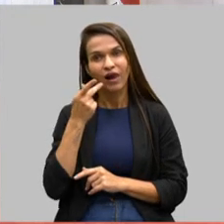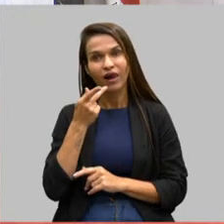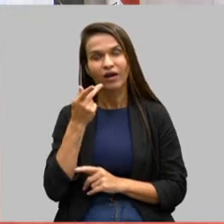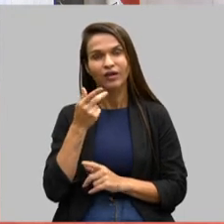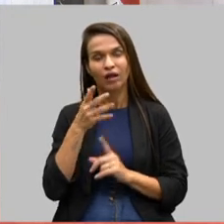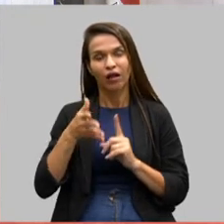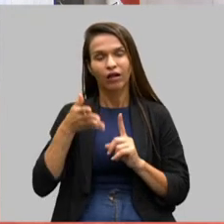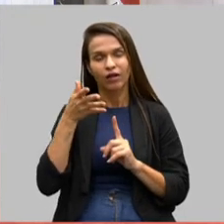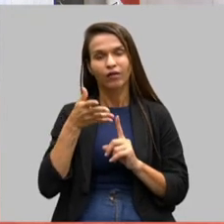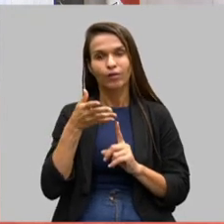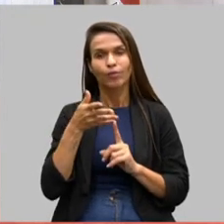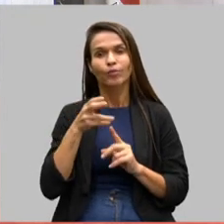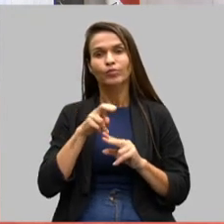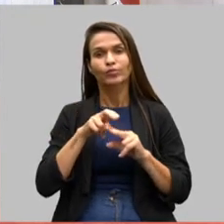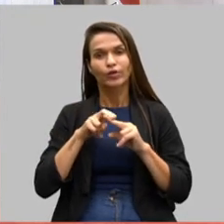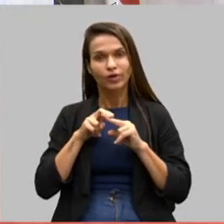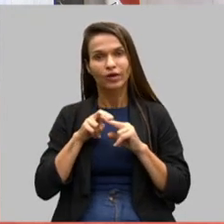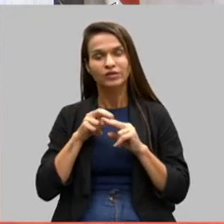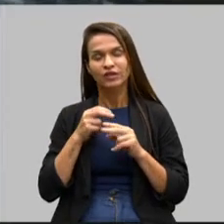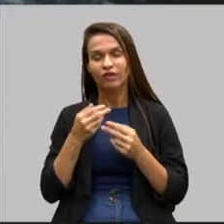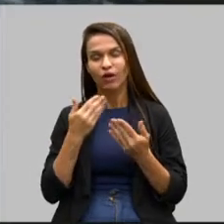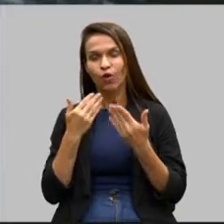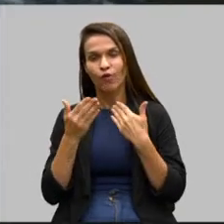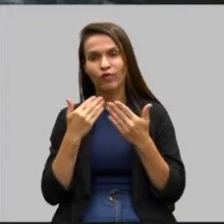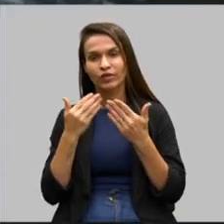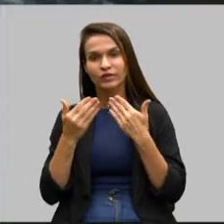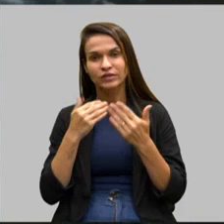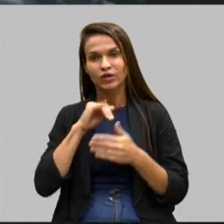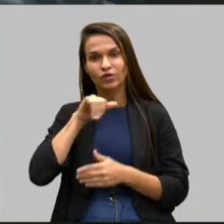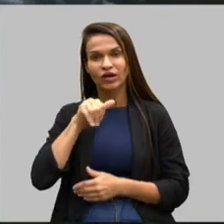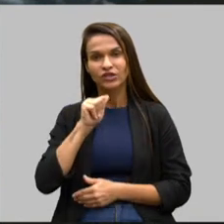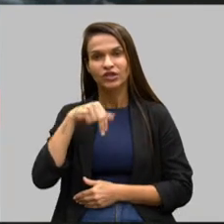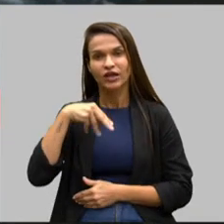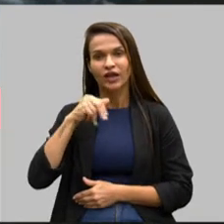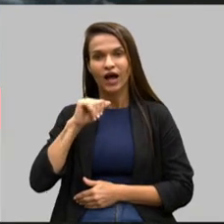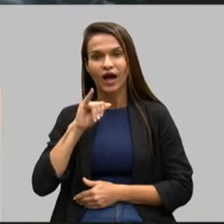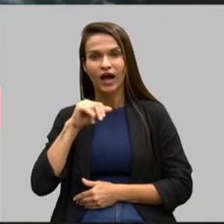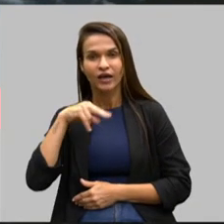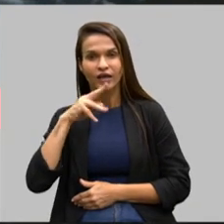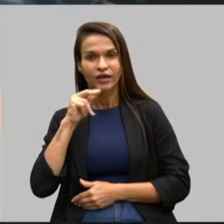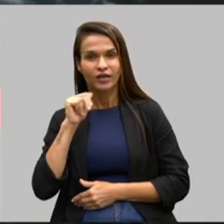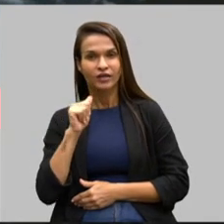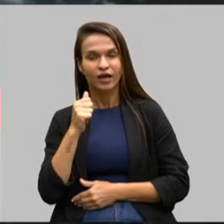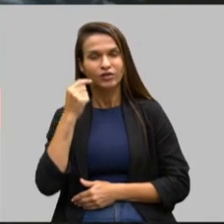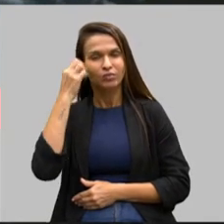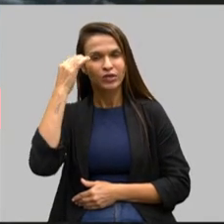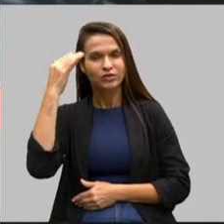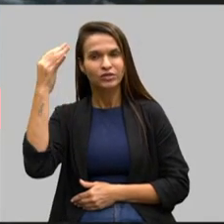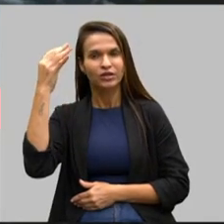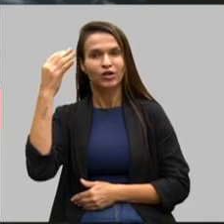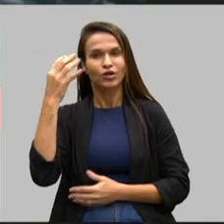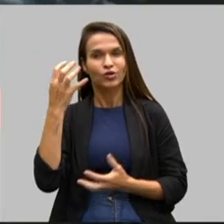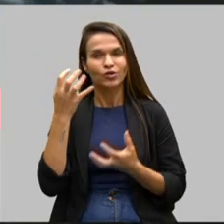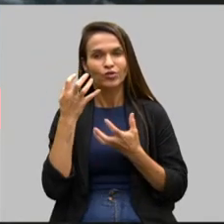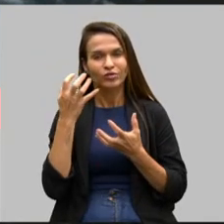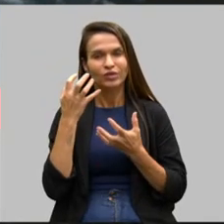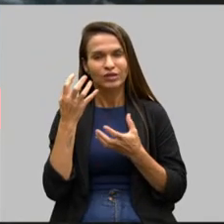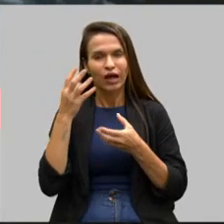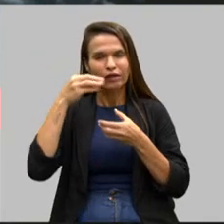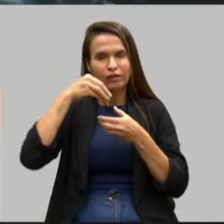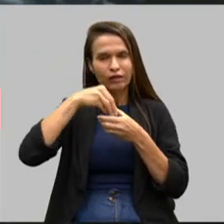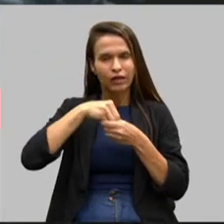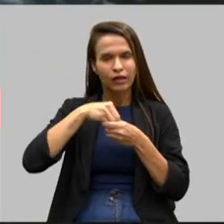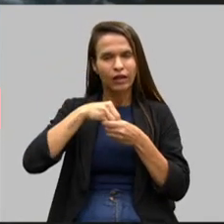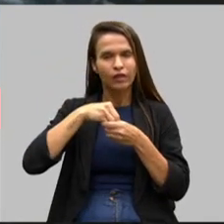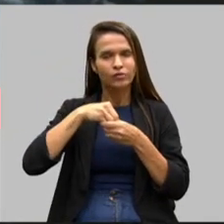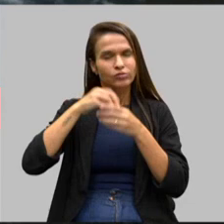Pelo seguinte, eu estava ali conversando com a Janaína, imaginando ali... Eu estou querendo estar na cabeça do Poliano para saber o